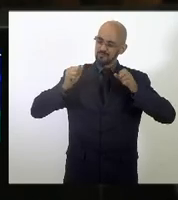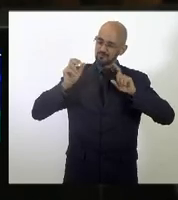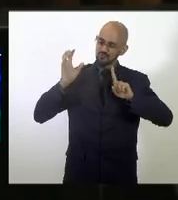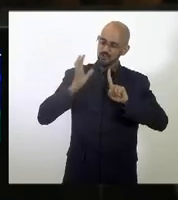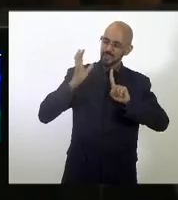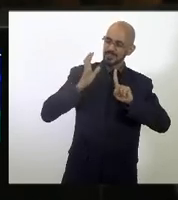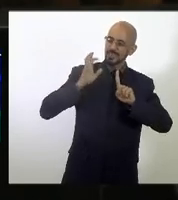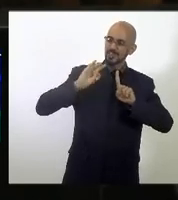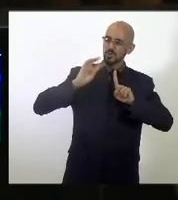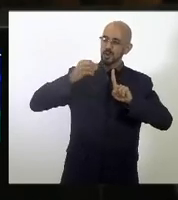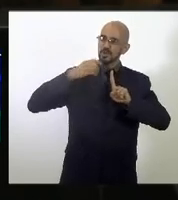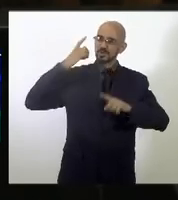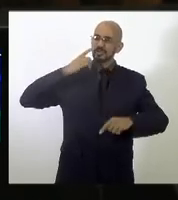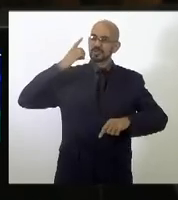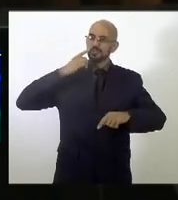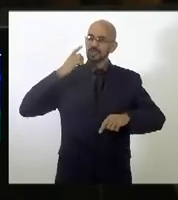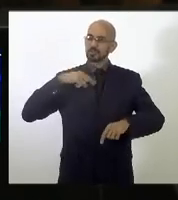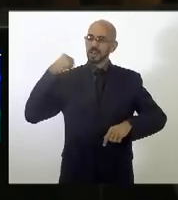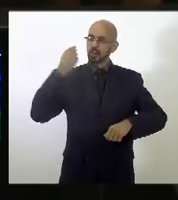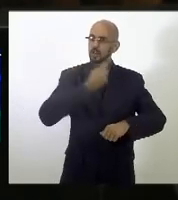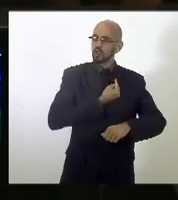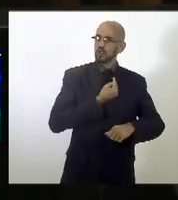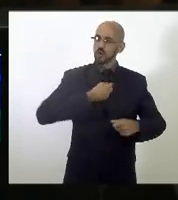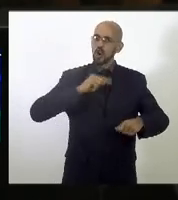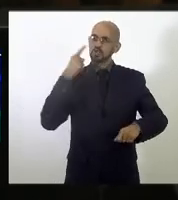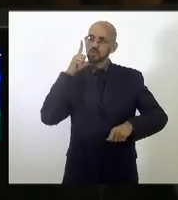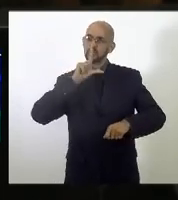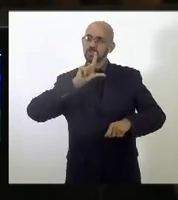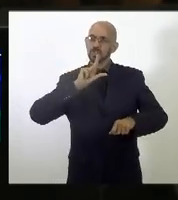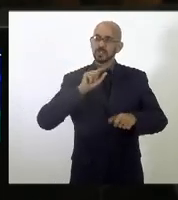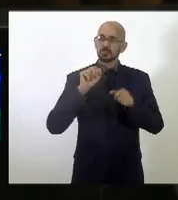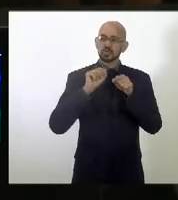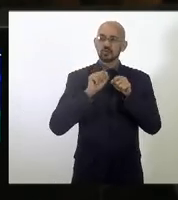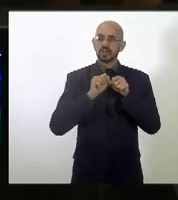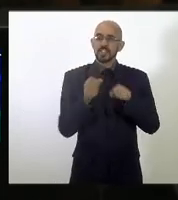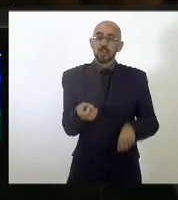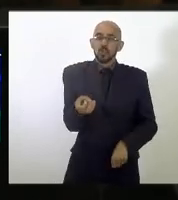que a gente inove no Estado do Rio de Janeiro.